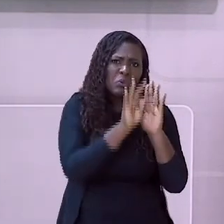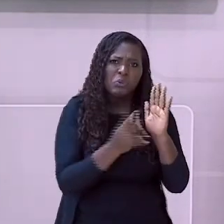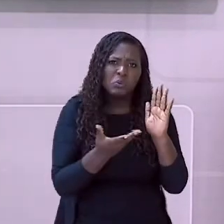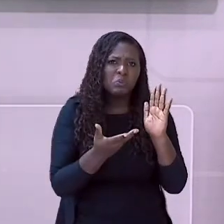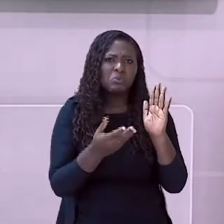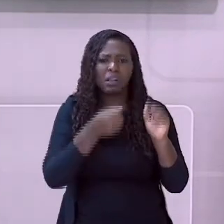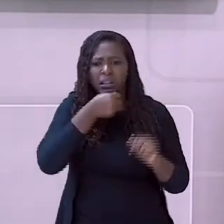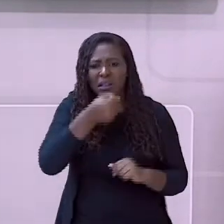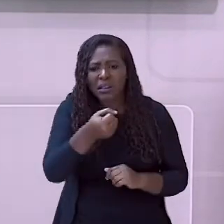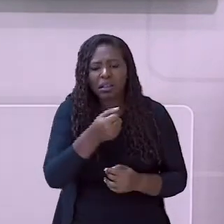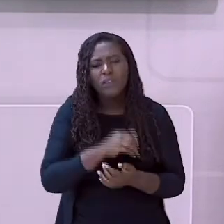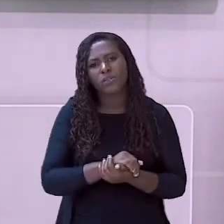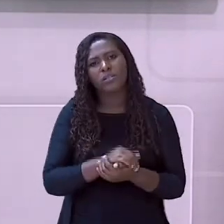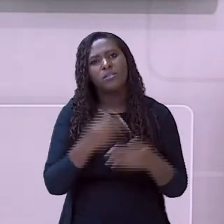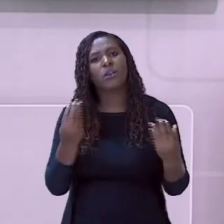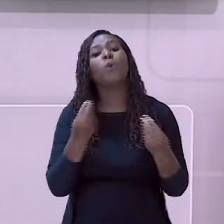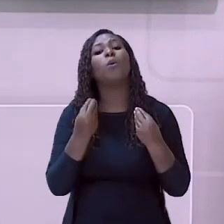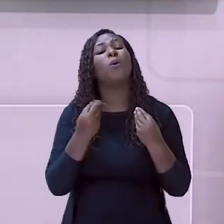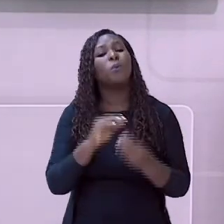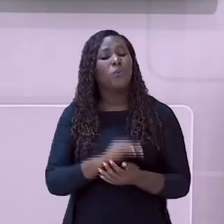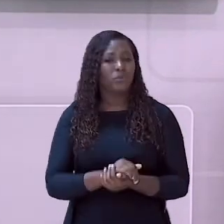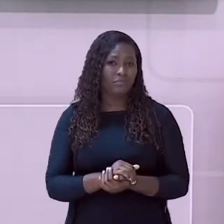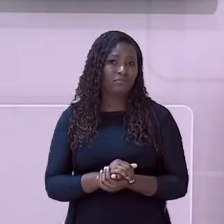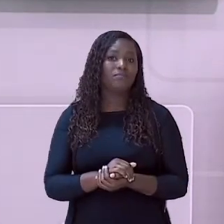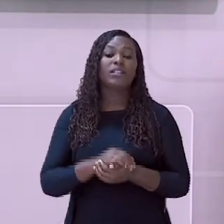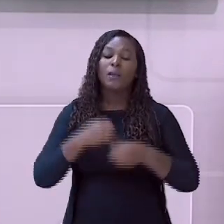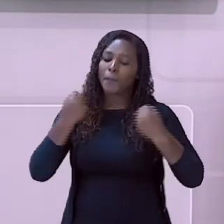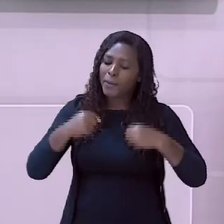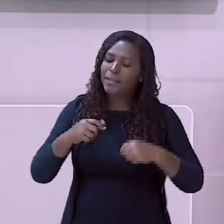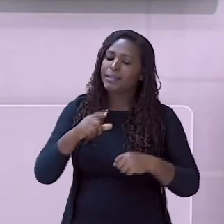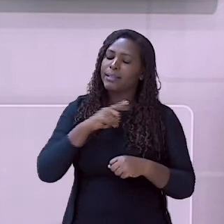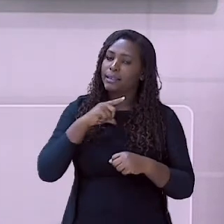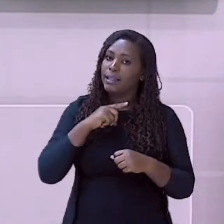tenham noção, né, sobre o assunto, ok?